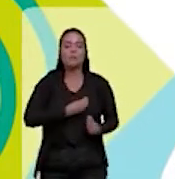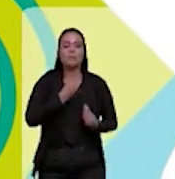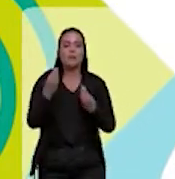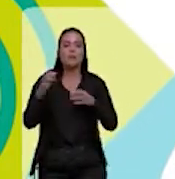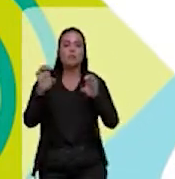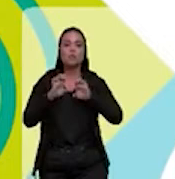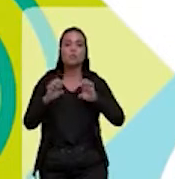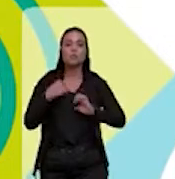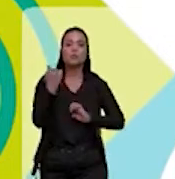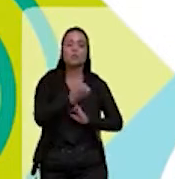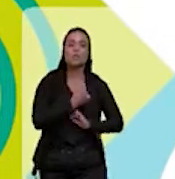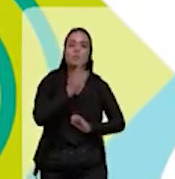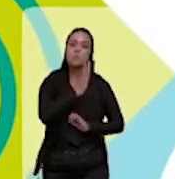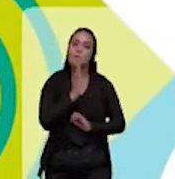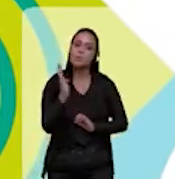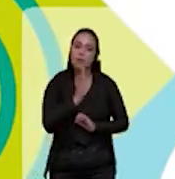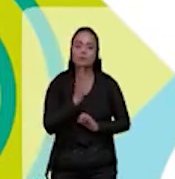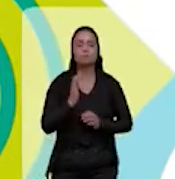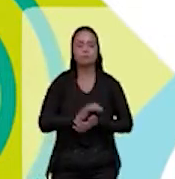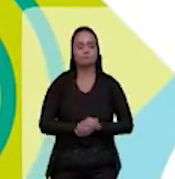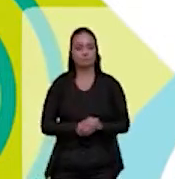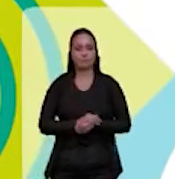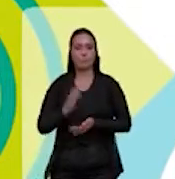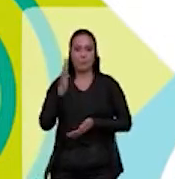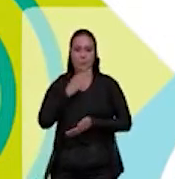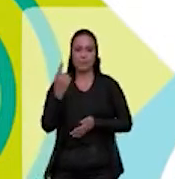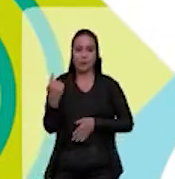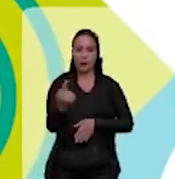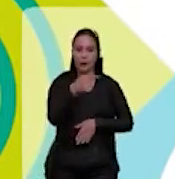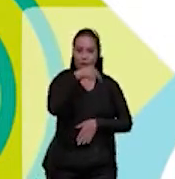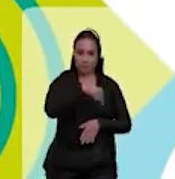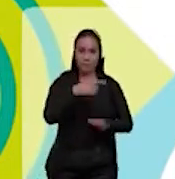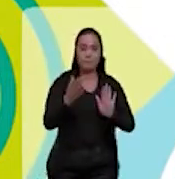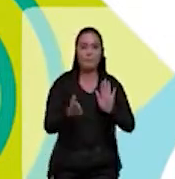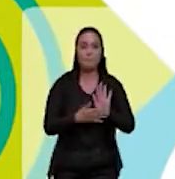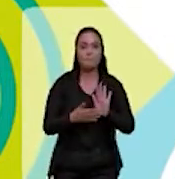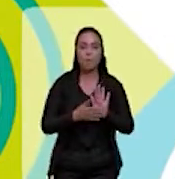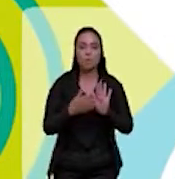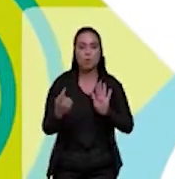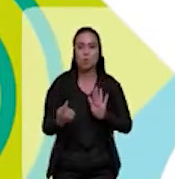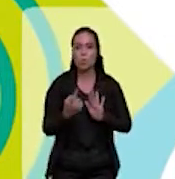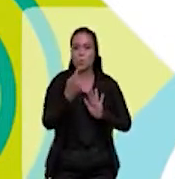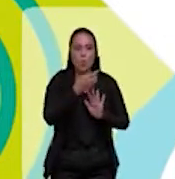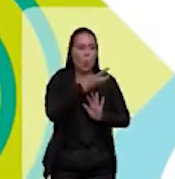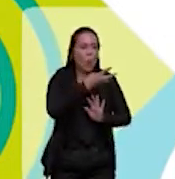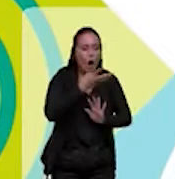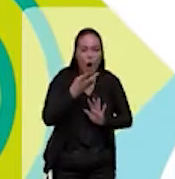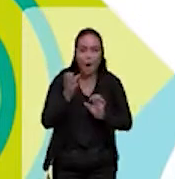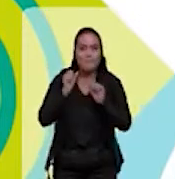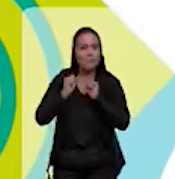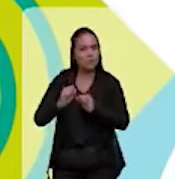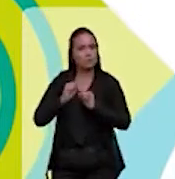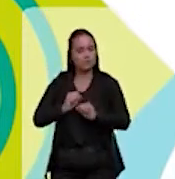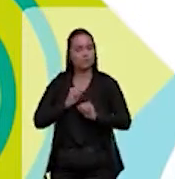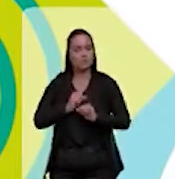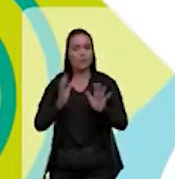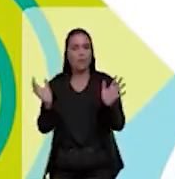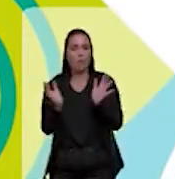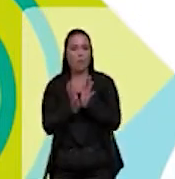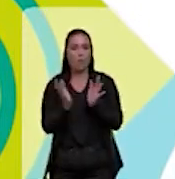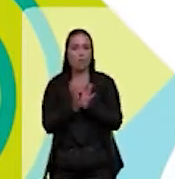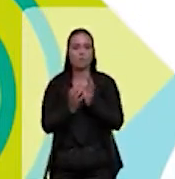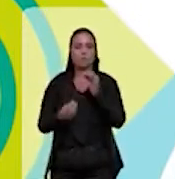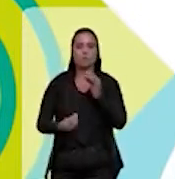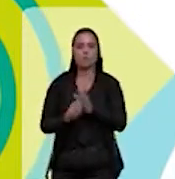estrutura dessa nossa biblioteca a biblioteca Que proposta que é uma entre tantas possíveis reúne obras de literatura